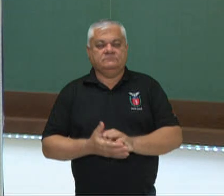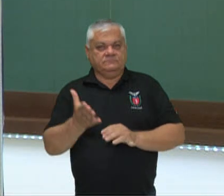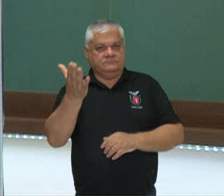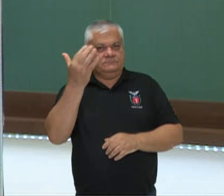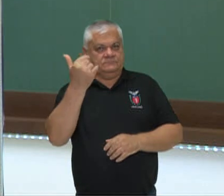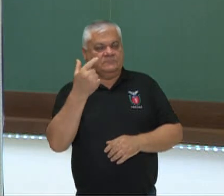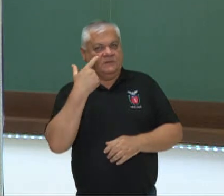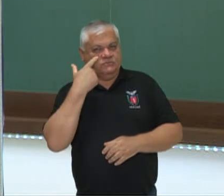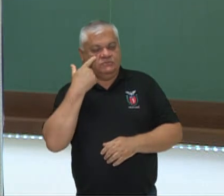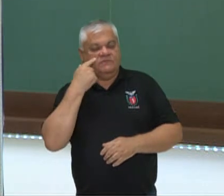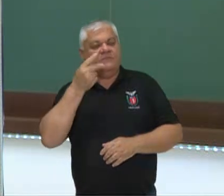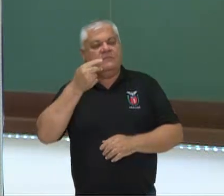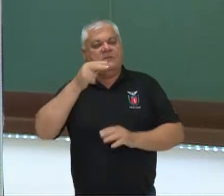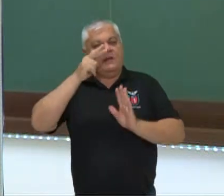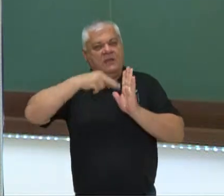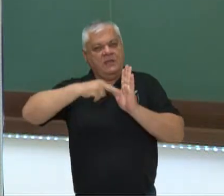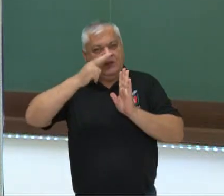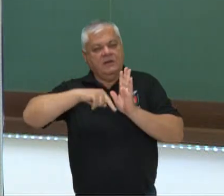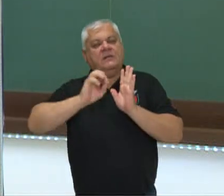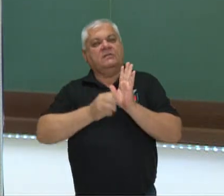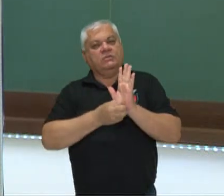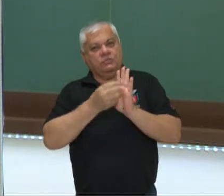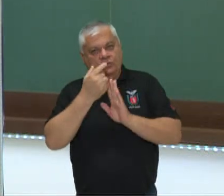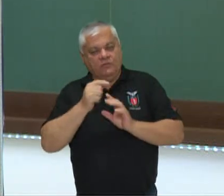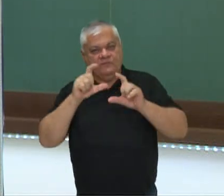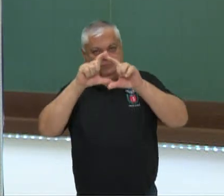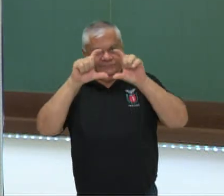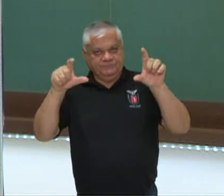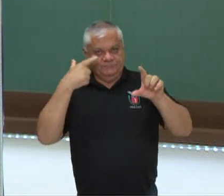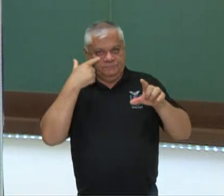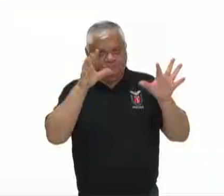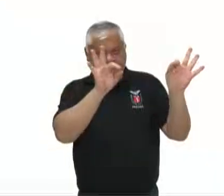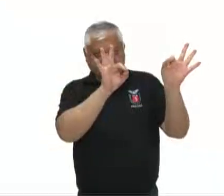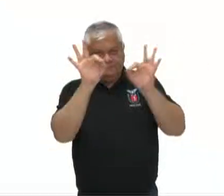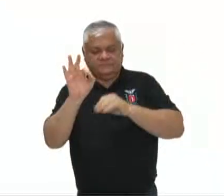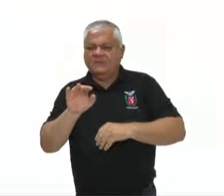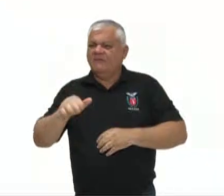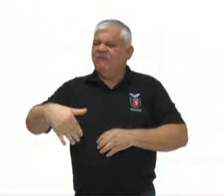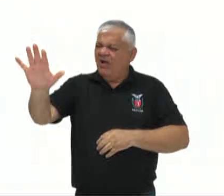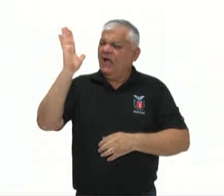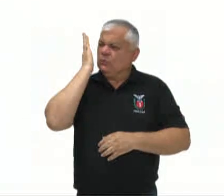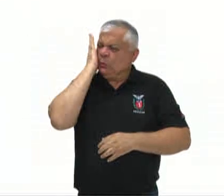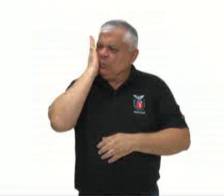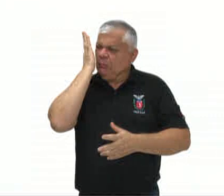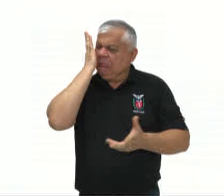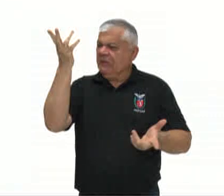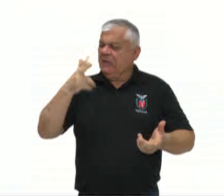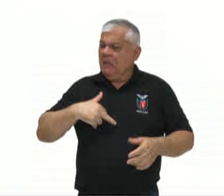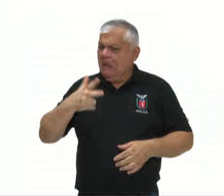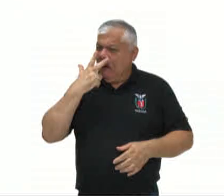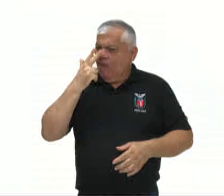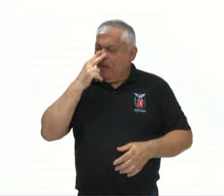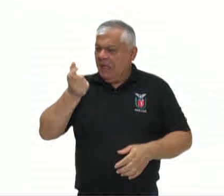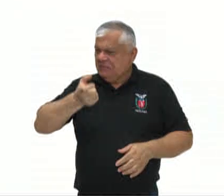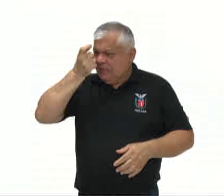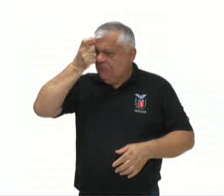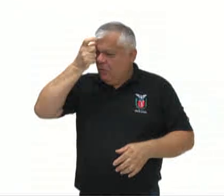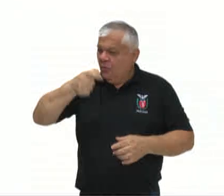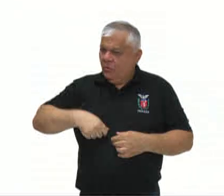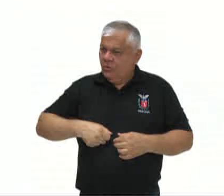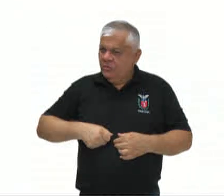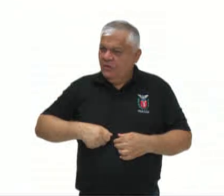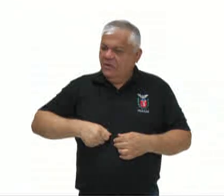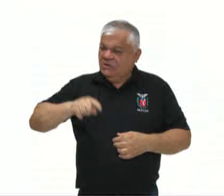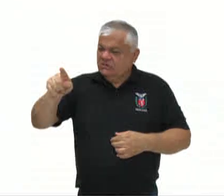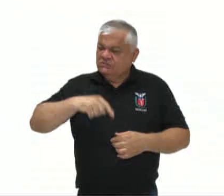Vamos juntos, minha gente, vou reler com vocês este diálogo. Vai dormir, Janho, parece que tá espritado, só com o quarto